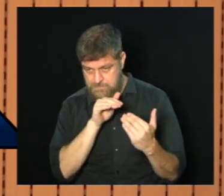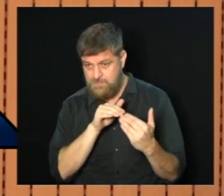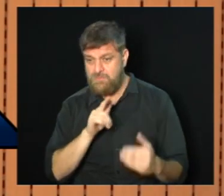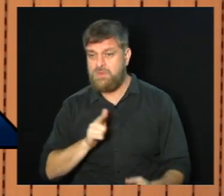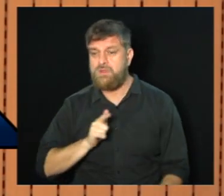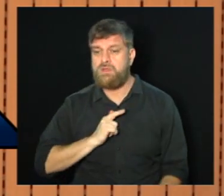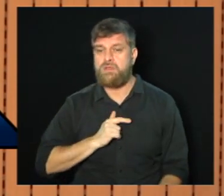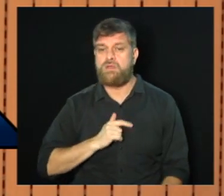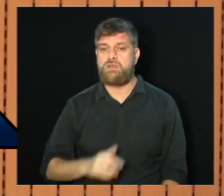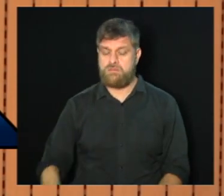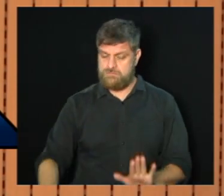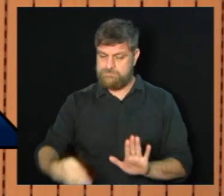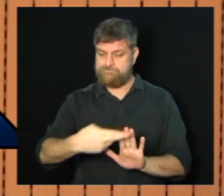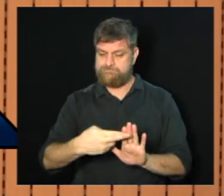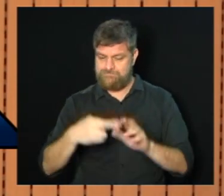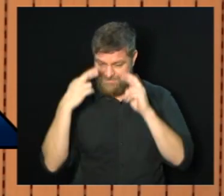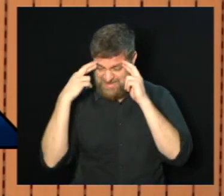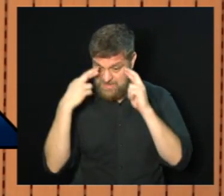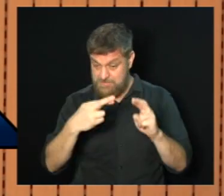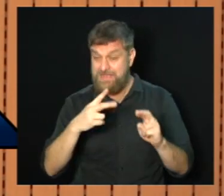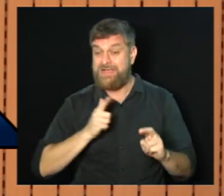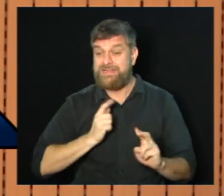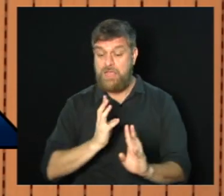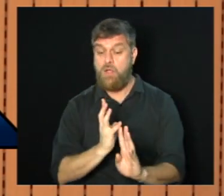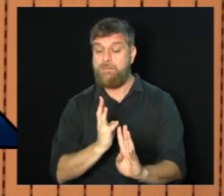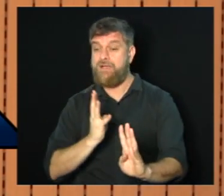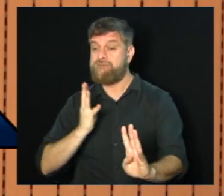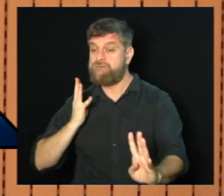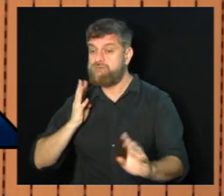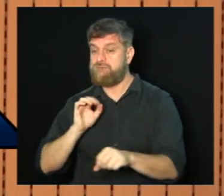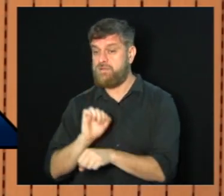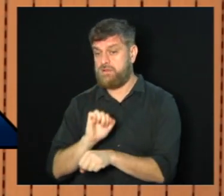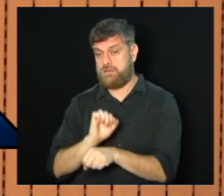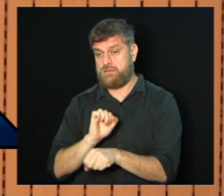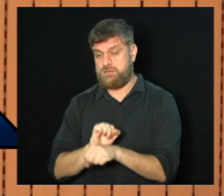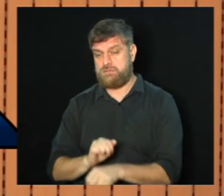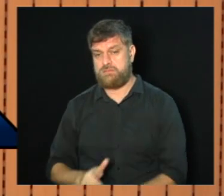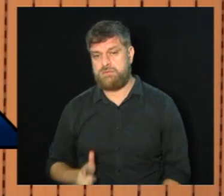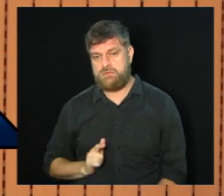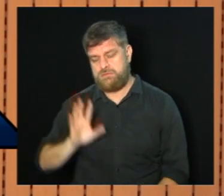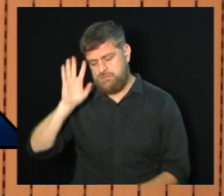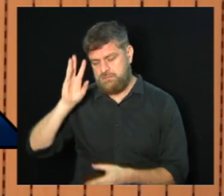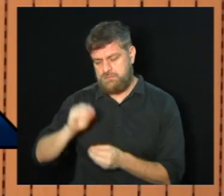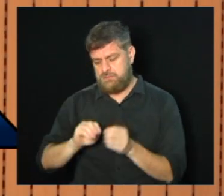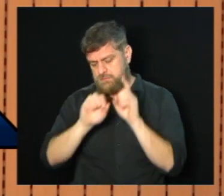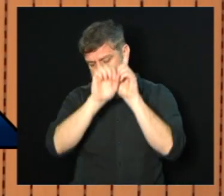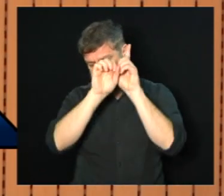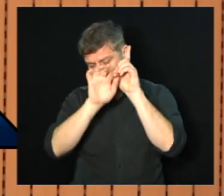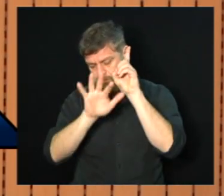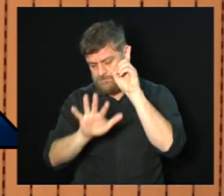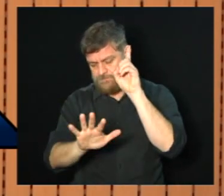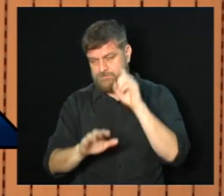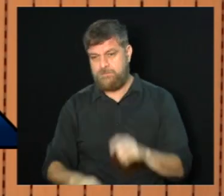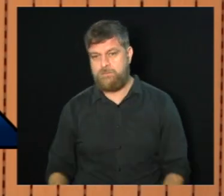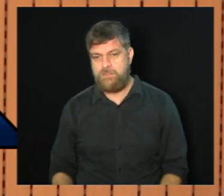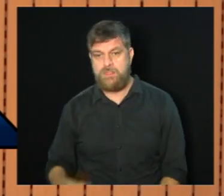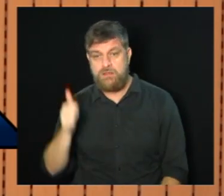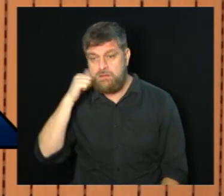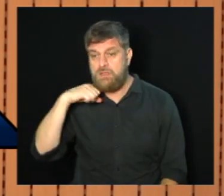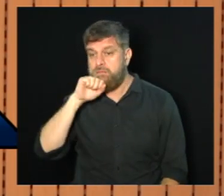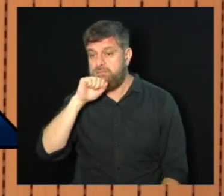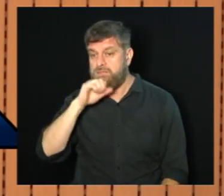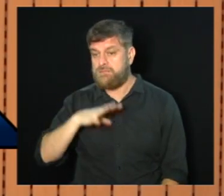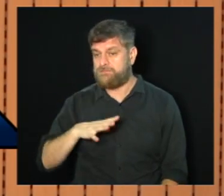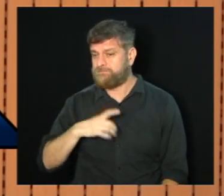seguir aquela fila de espera. Senhor presidente, essas são minhas palavras, que Deus abençoe a todos nós e as mães da cidade